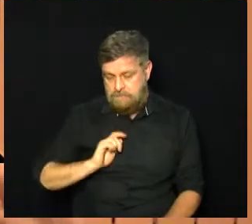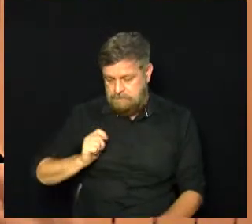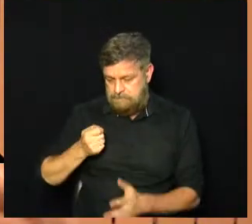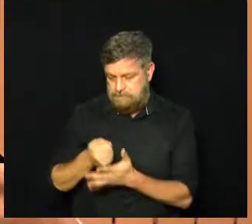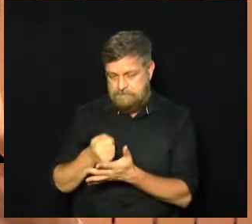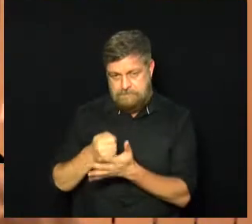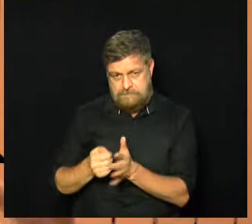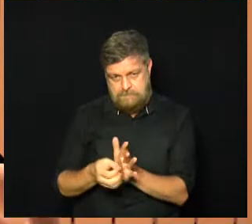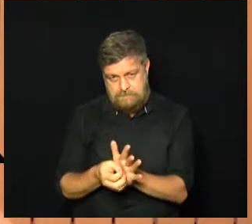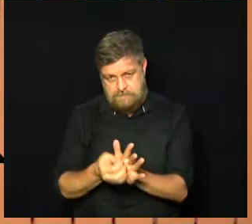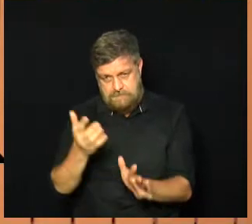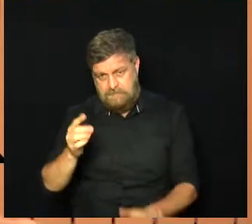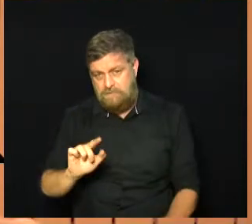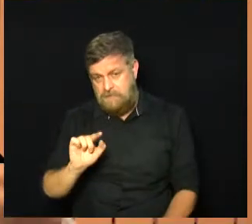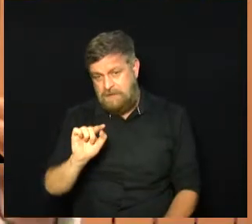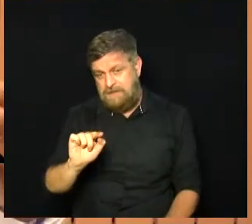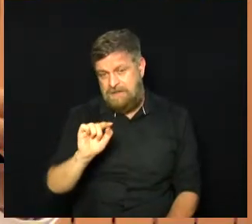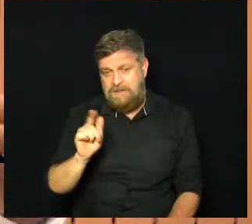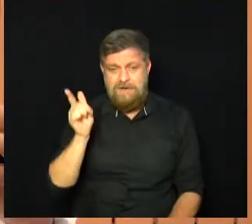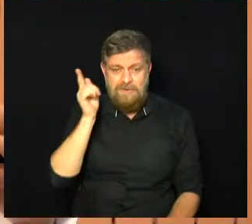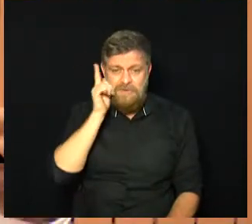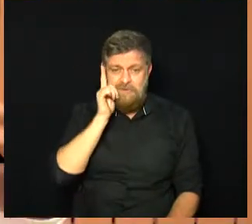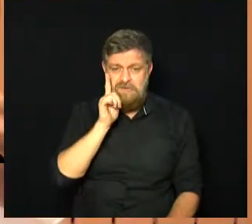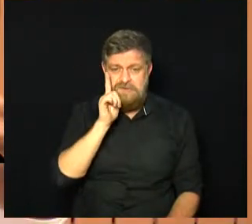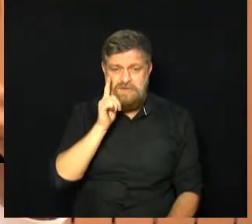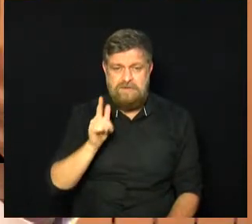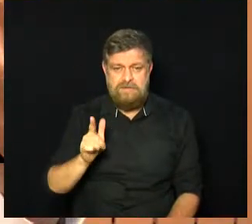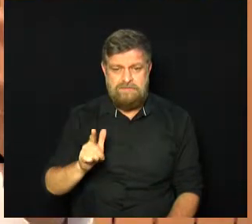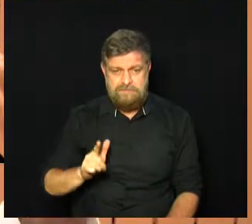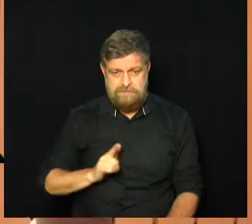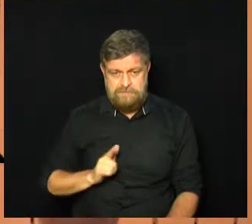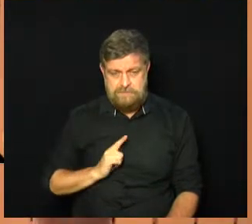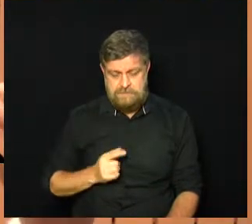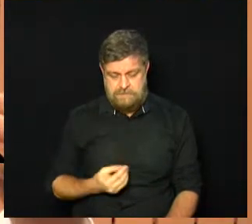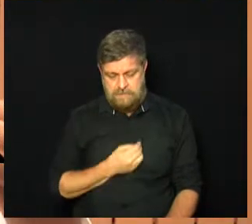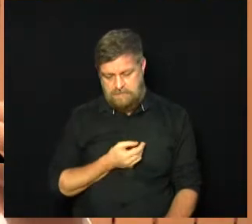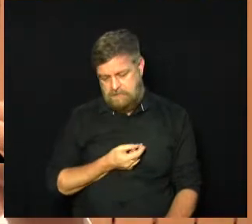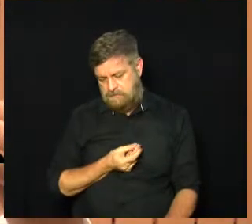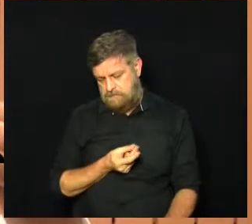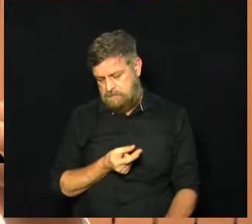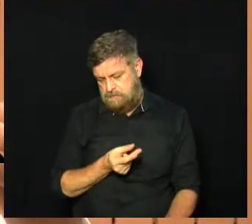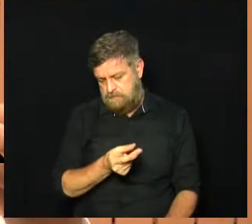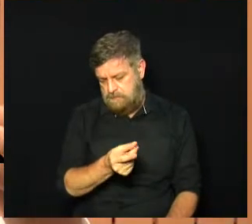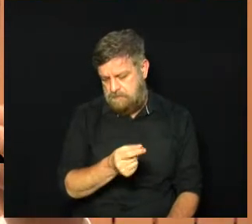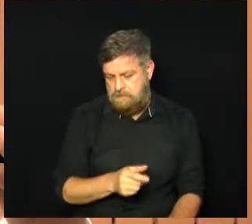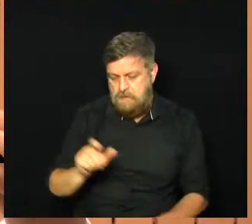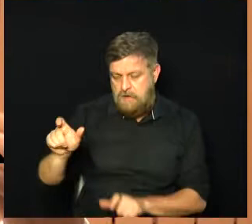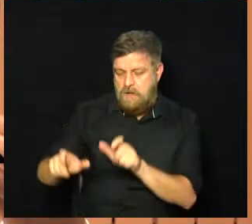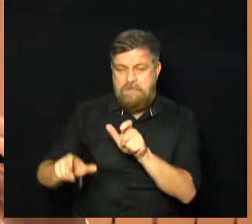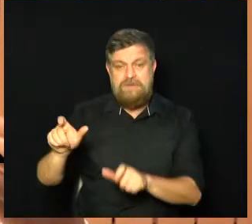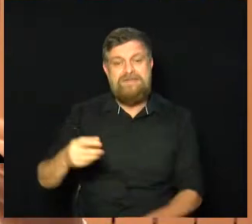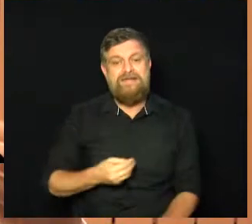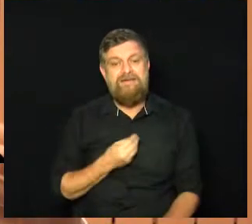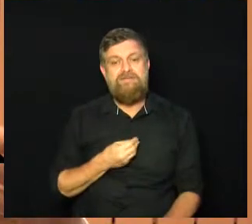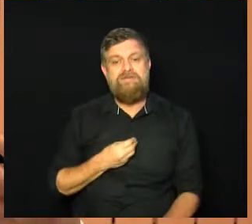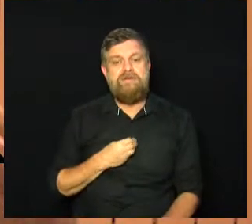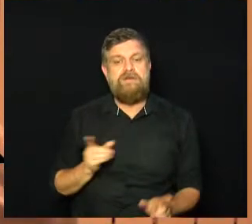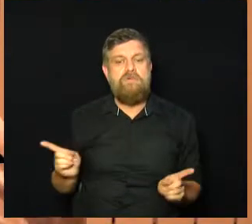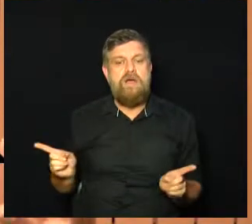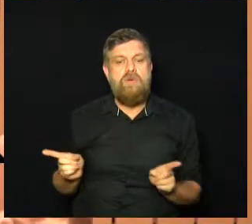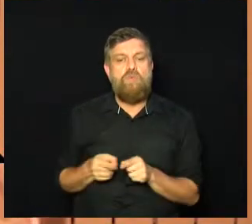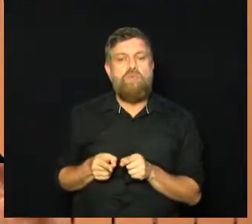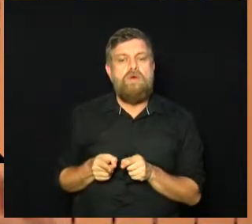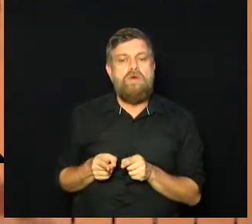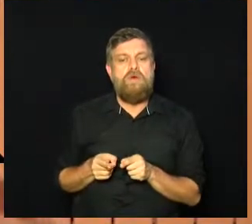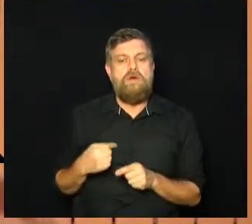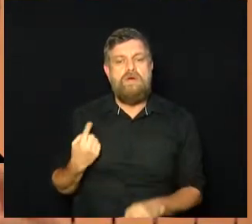muitas vezes, quem vai conseguir ter uma longevidade ou quem vai ter a sua vida encurtada. Então, a